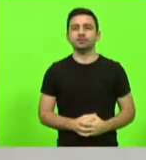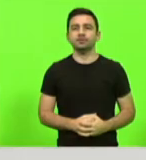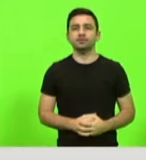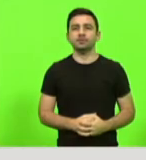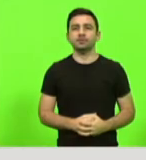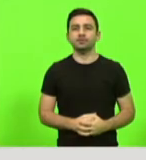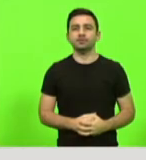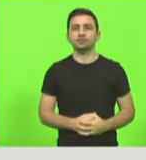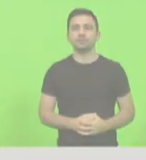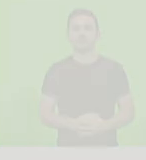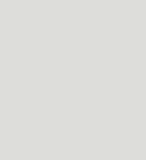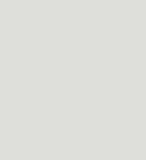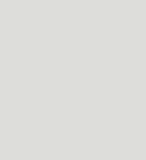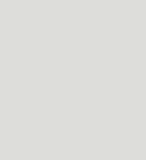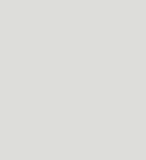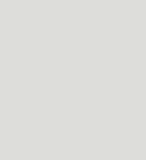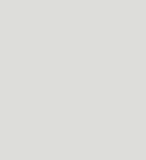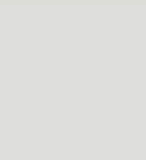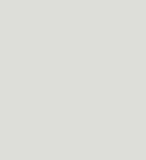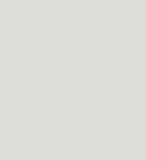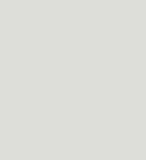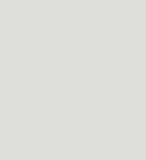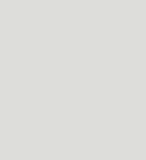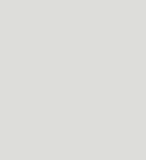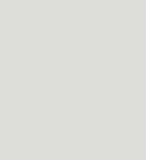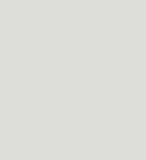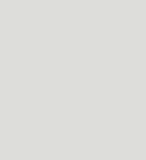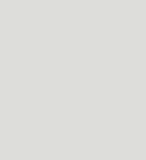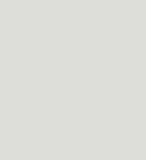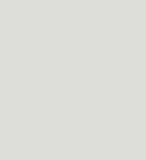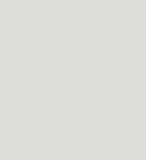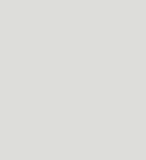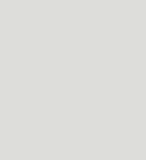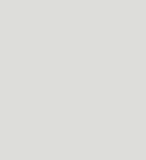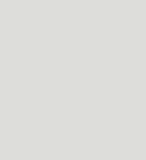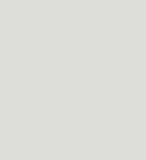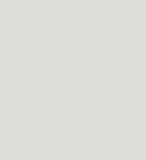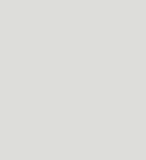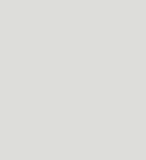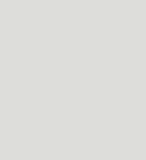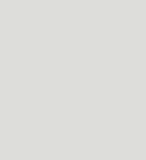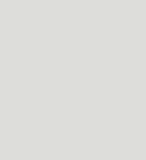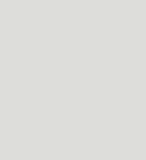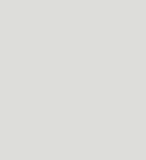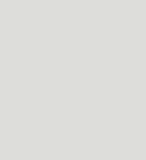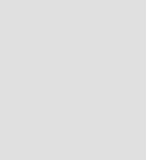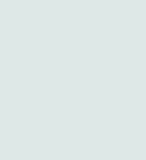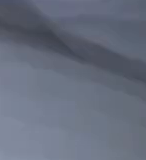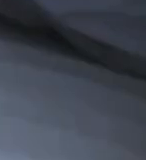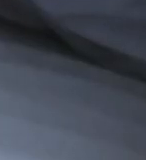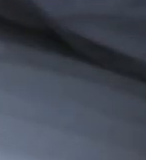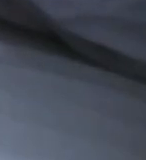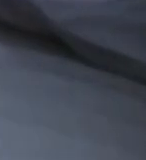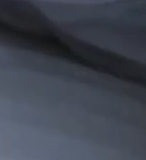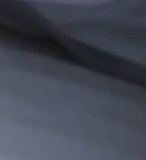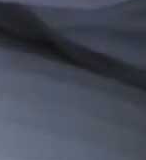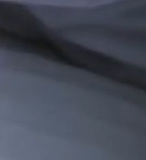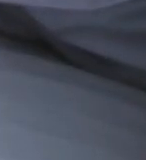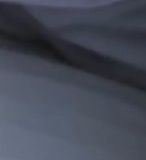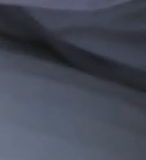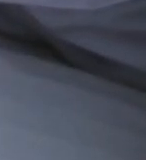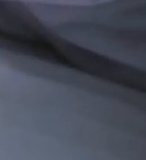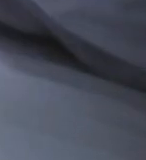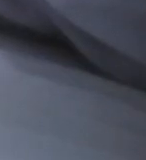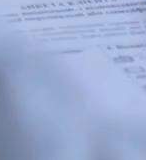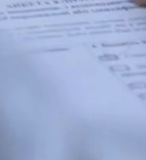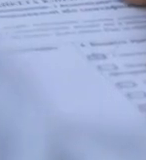Nos últimos 25 anos, a Federação dos Hospitais e Estabelecimentos de Serviços de Saúde de Santa Catarina atua com a missão